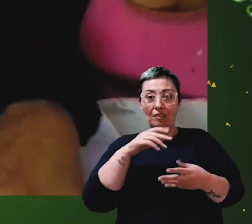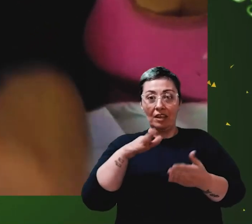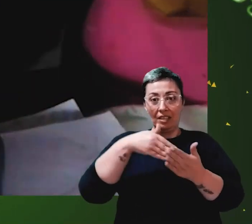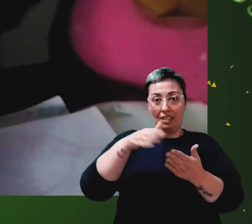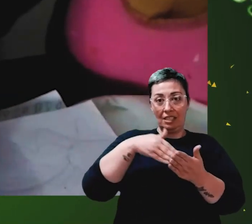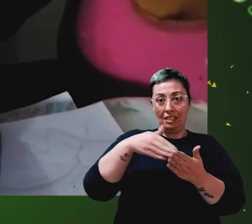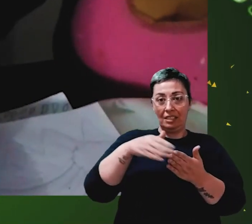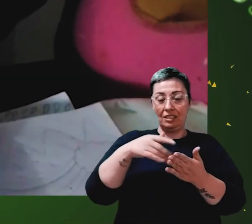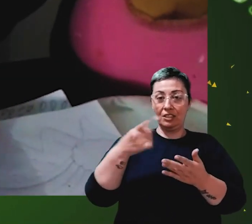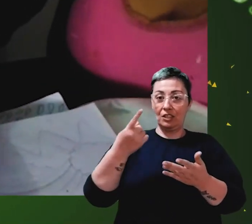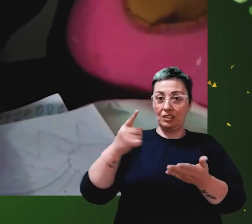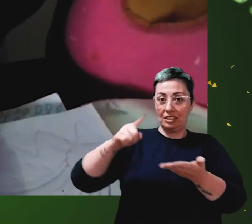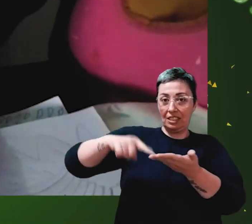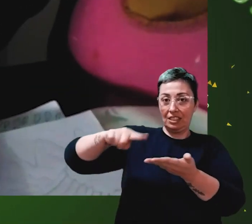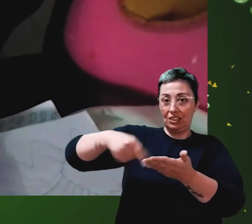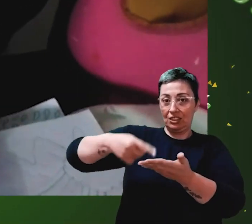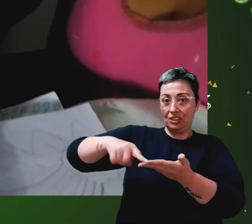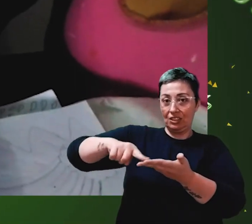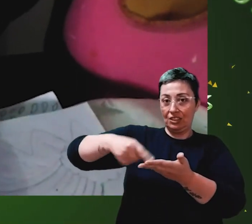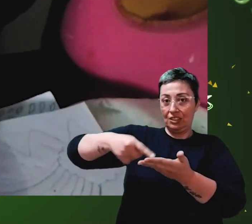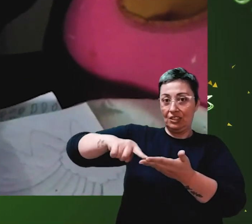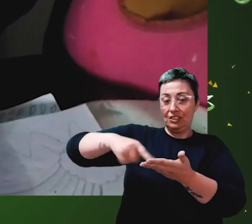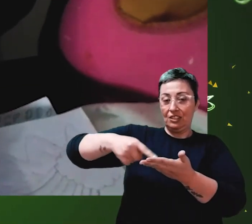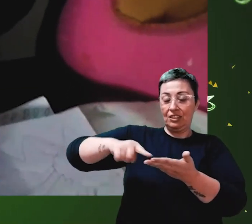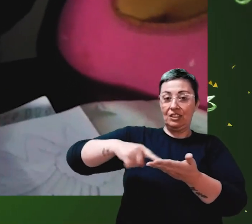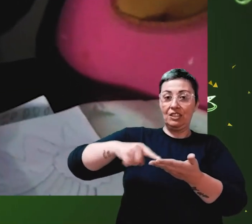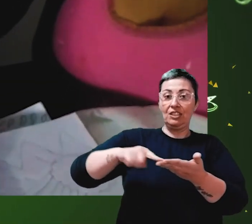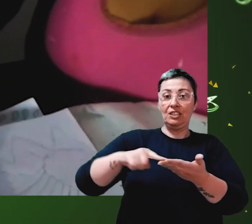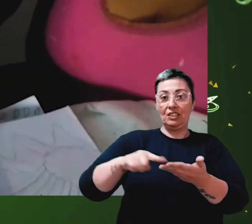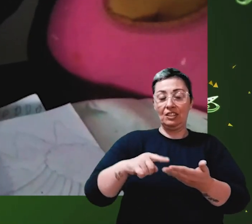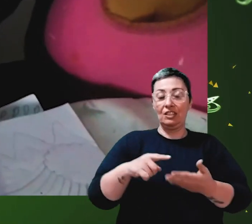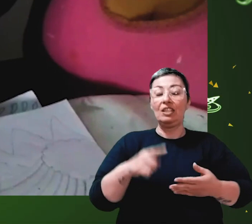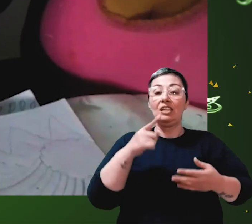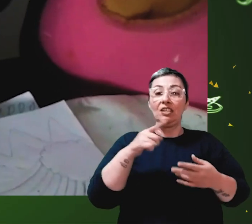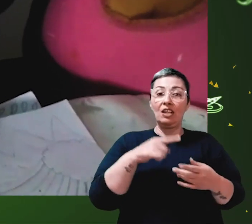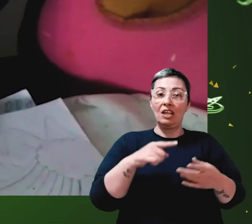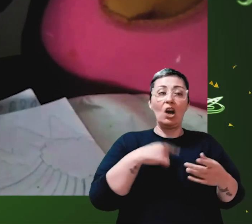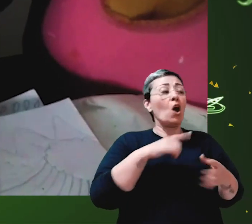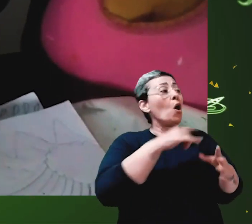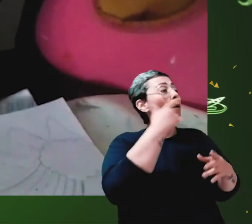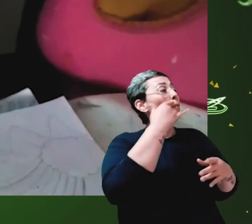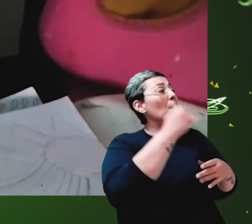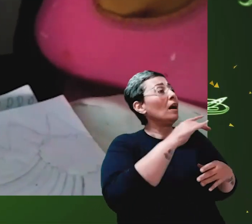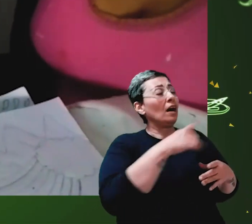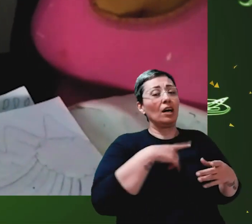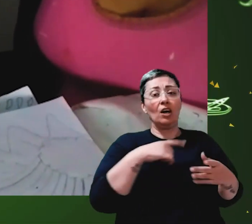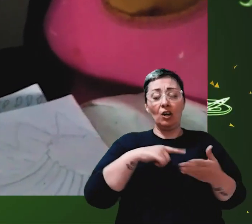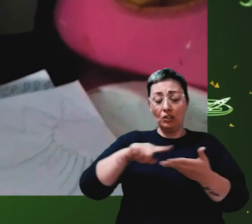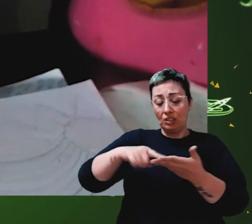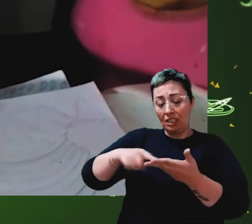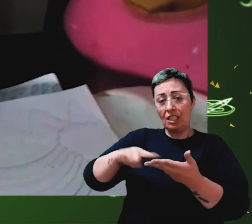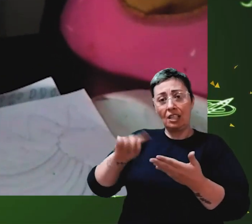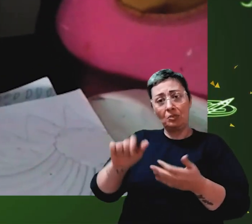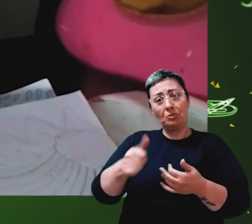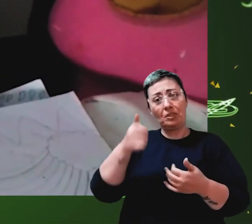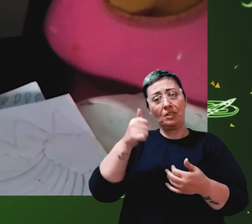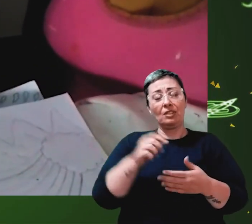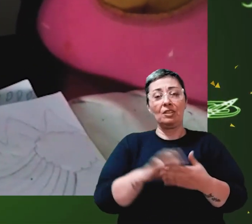Vai pintar de guache? Você passa o dedinho aqui na tampa do guache e o dedo é